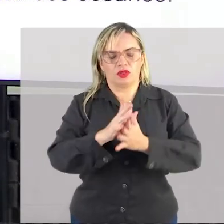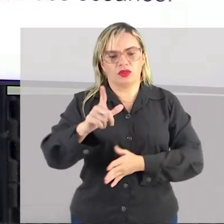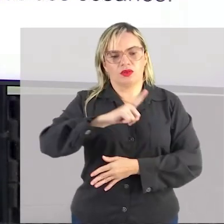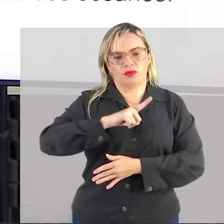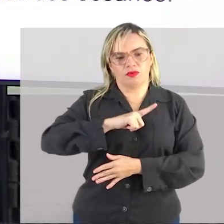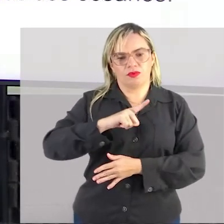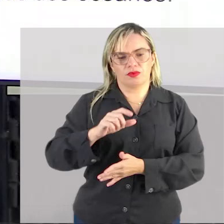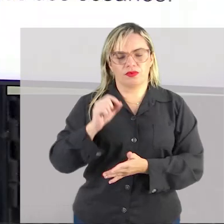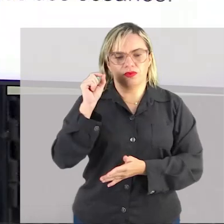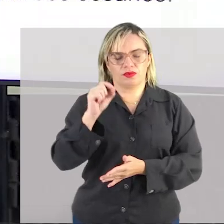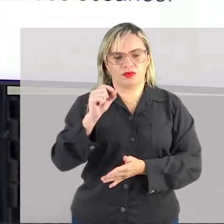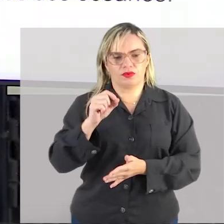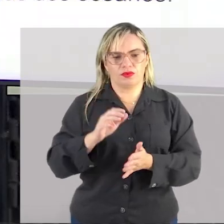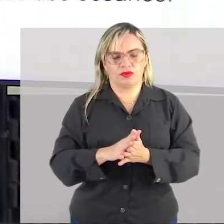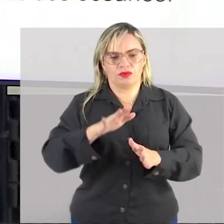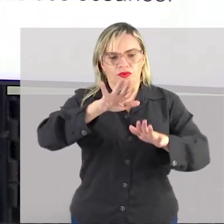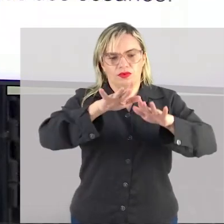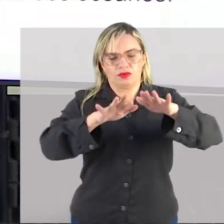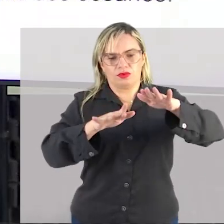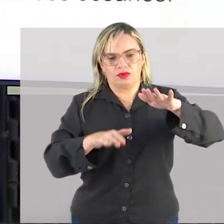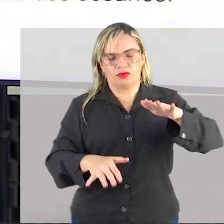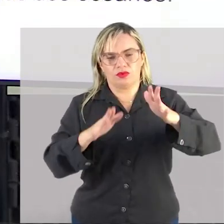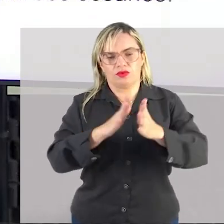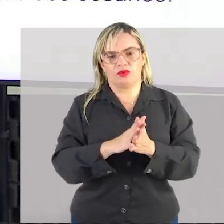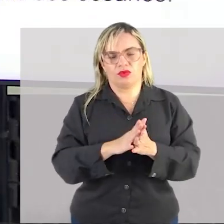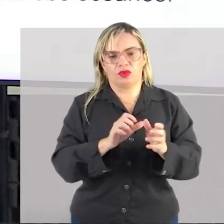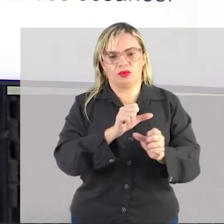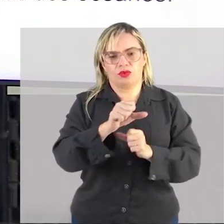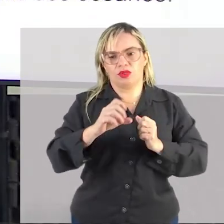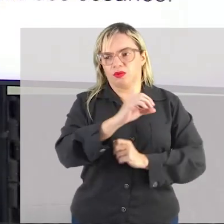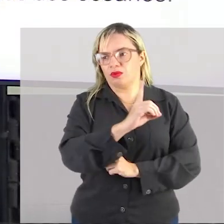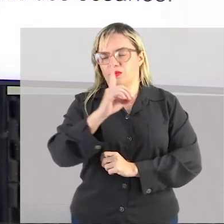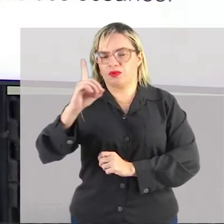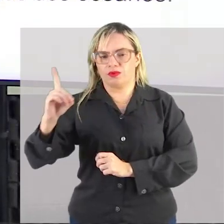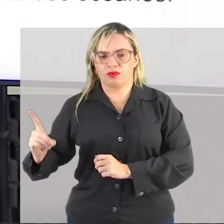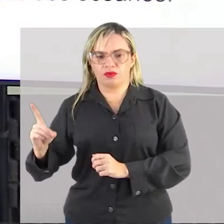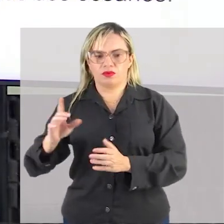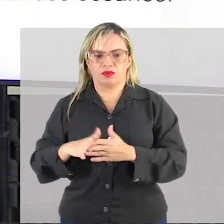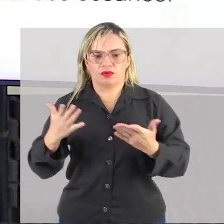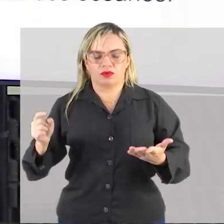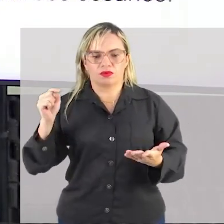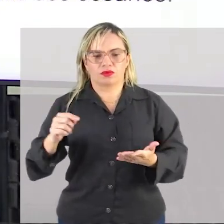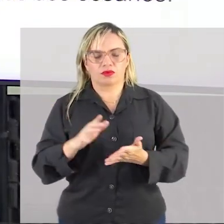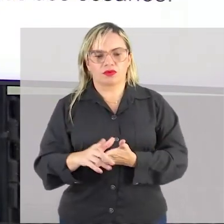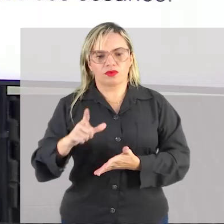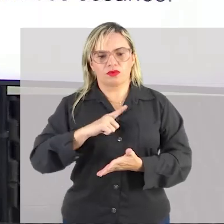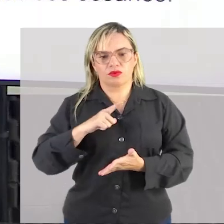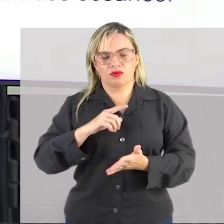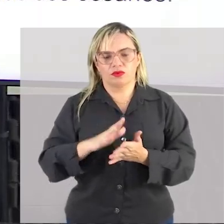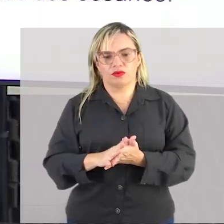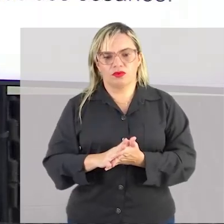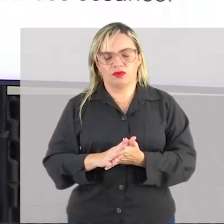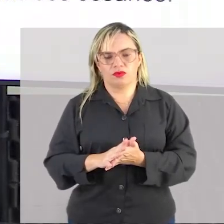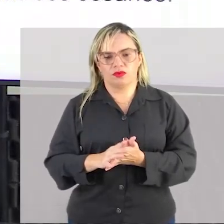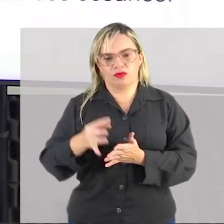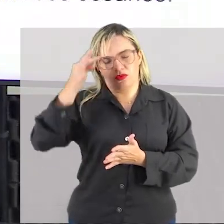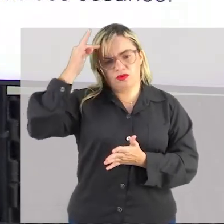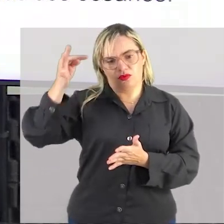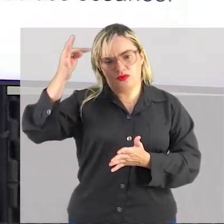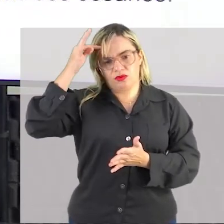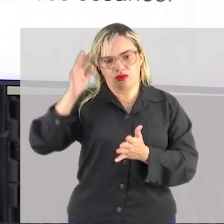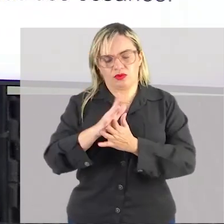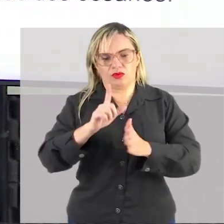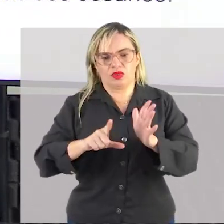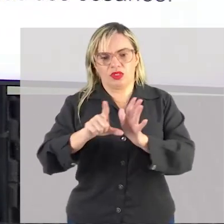esse equilíbrio se desloca para a direita. Porque assim, ó, existe um princípio chamado de princípio de Le